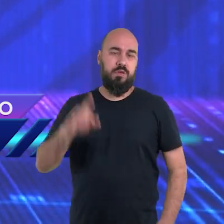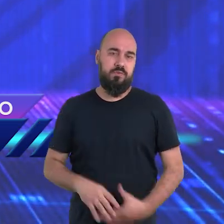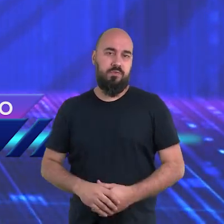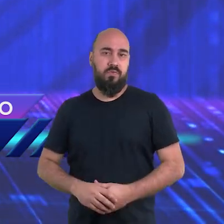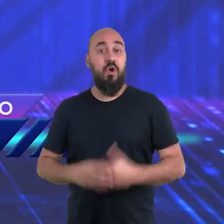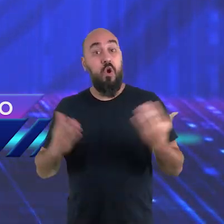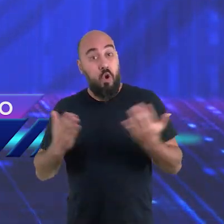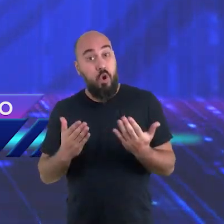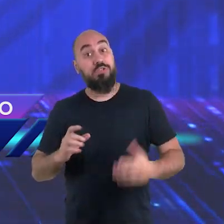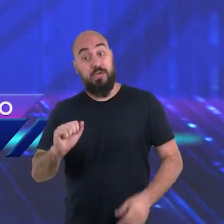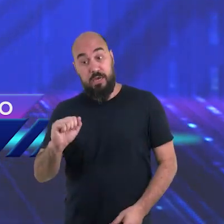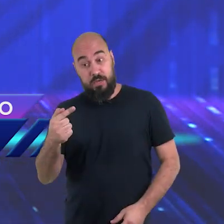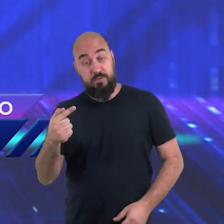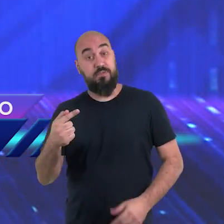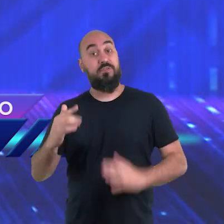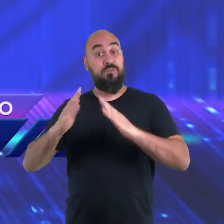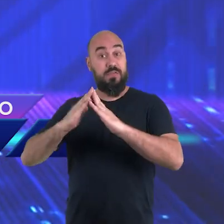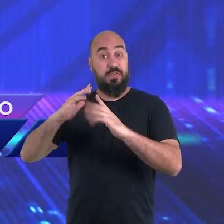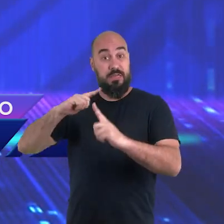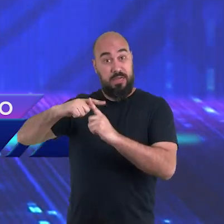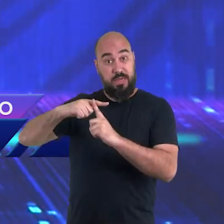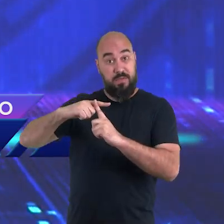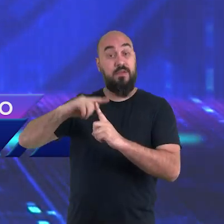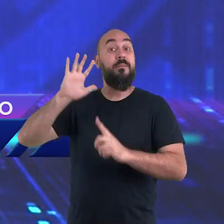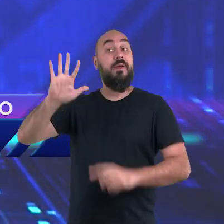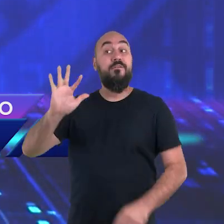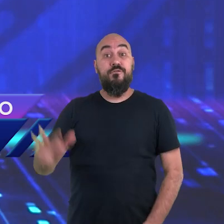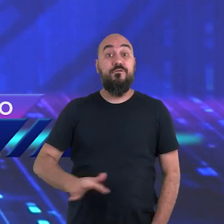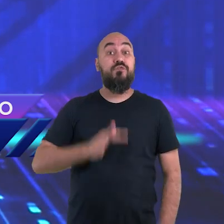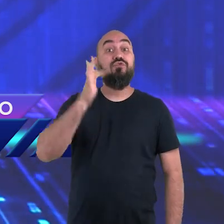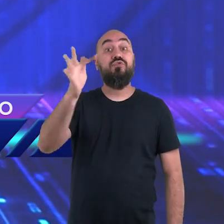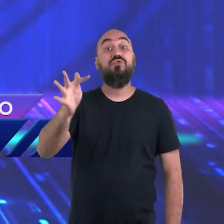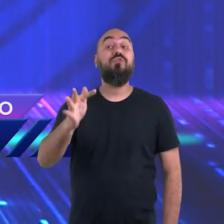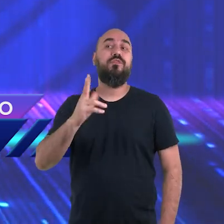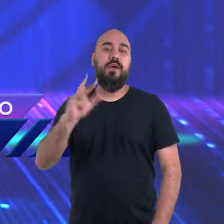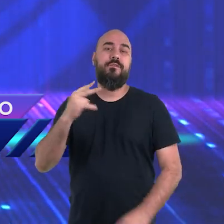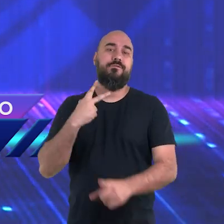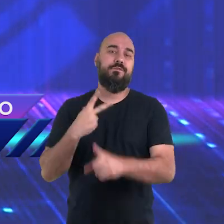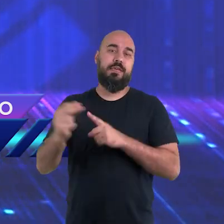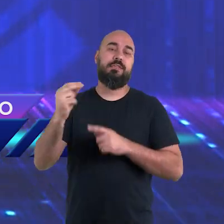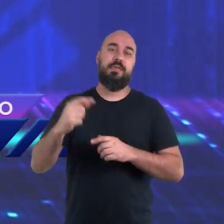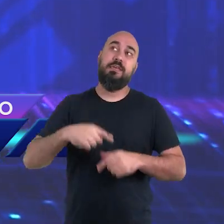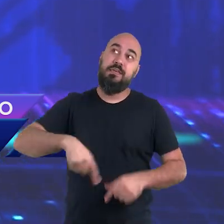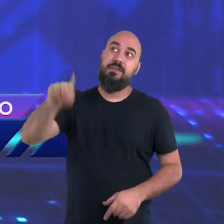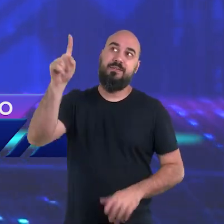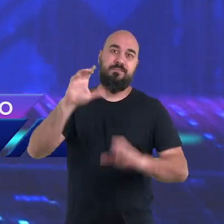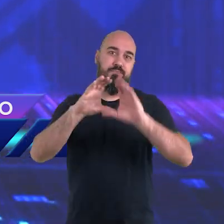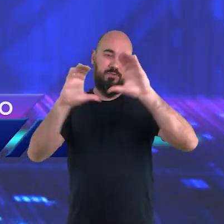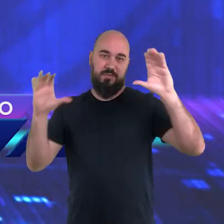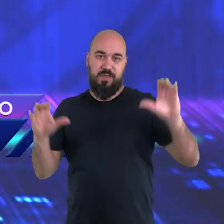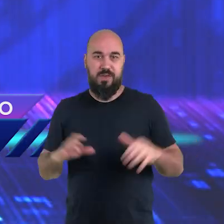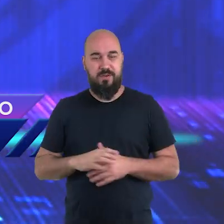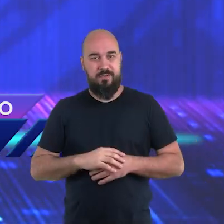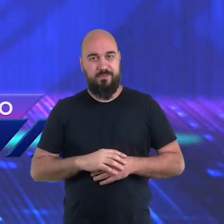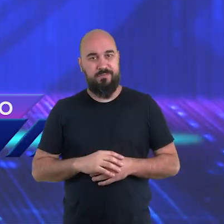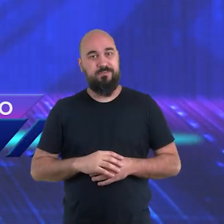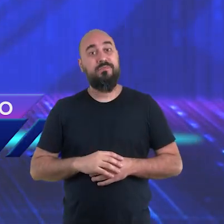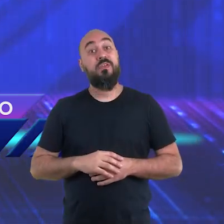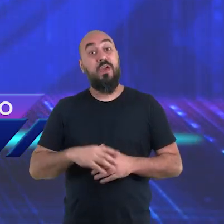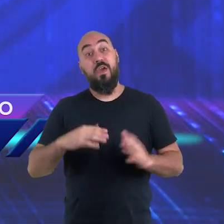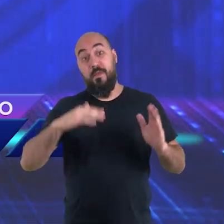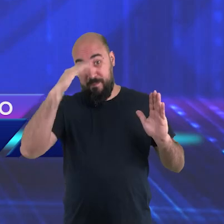uma igreja militante, mas no futuro será a igreja triunfante. O povo de Deus, aquele que guarda